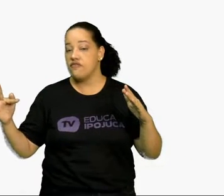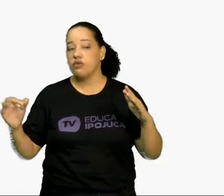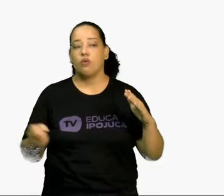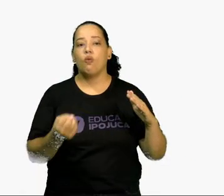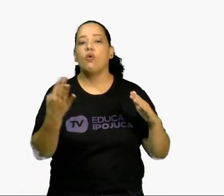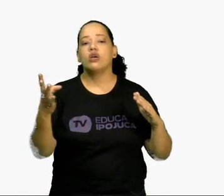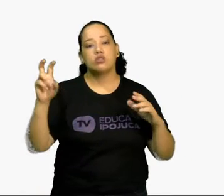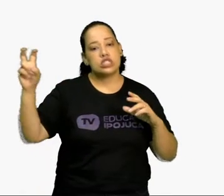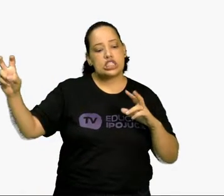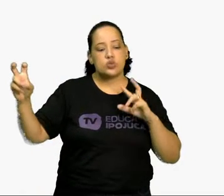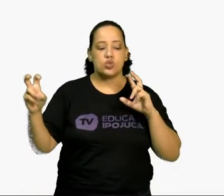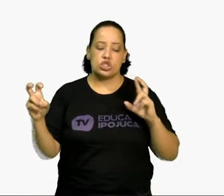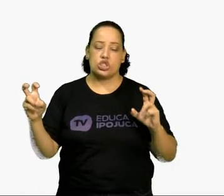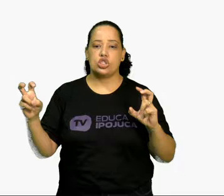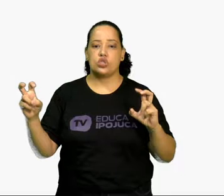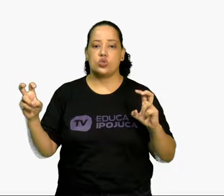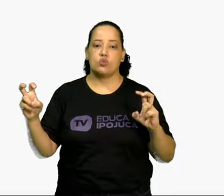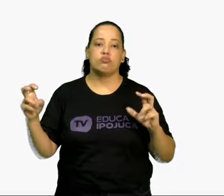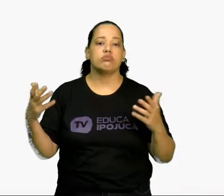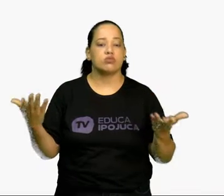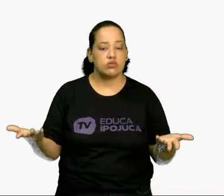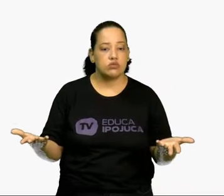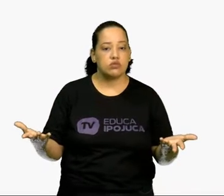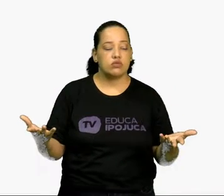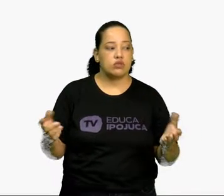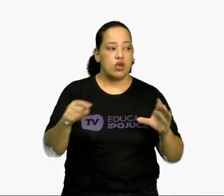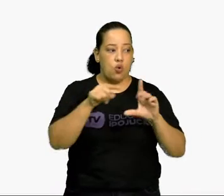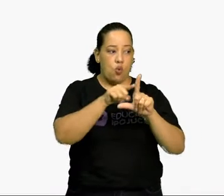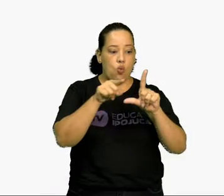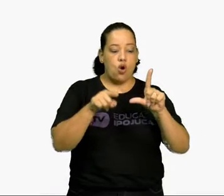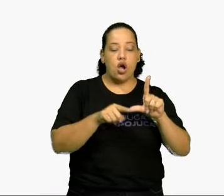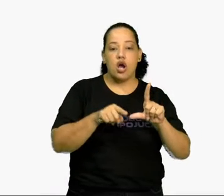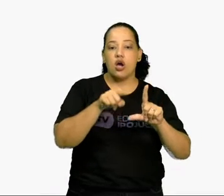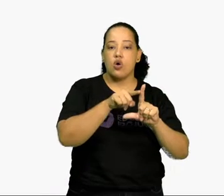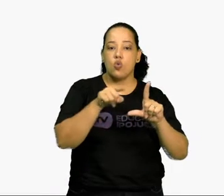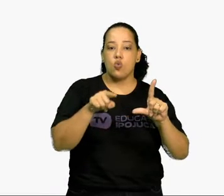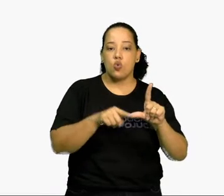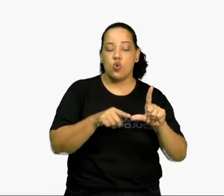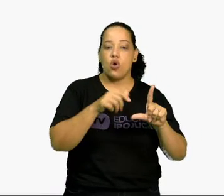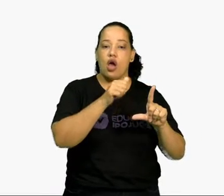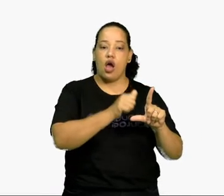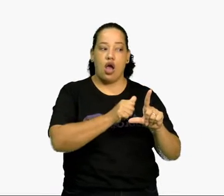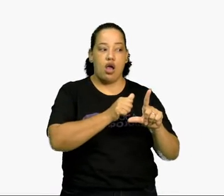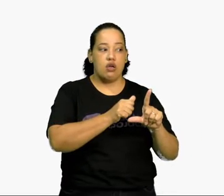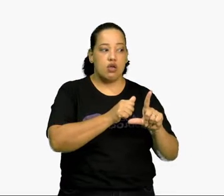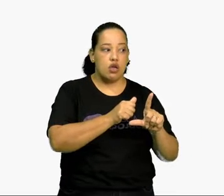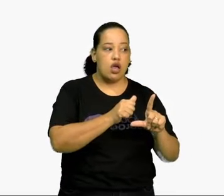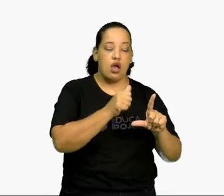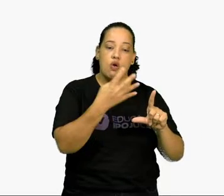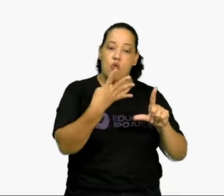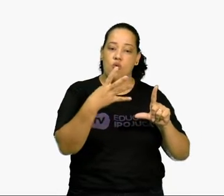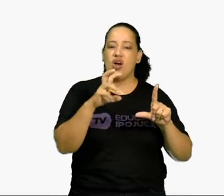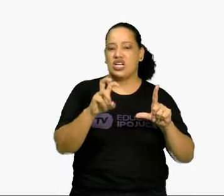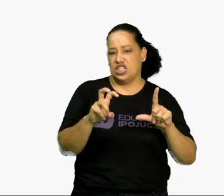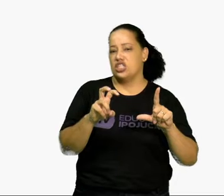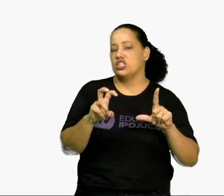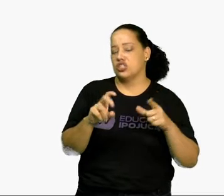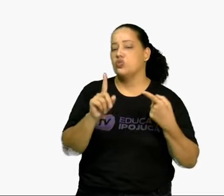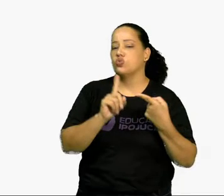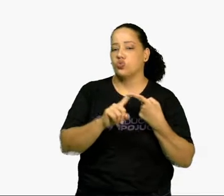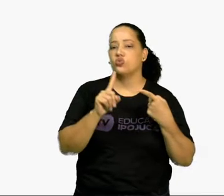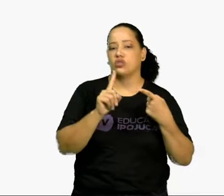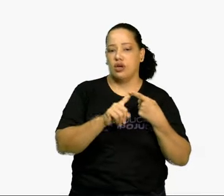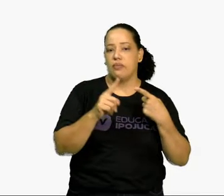também mede 5. O ângulo no meio ali, ó, o ângulo A, que é 45 graus, também é